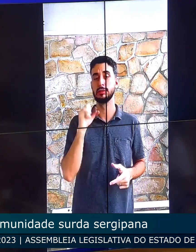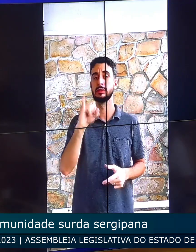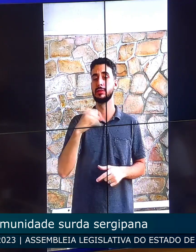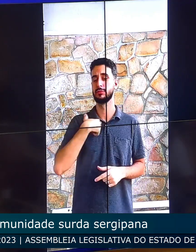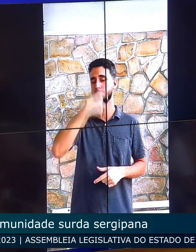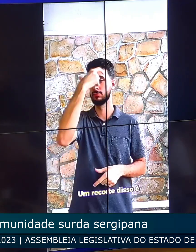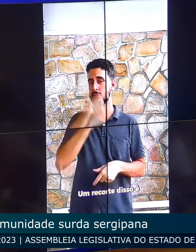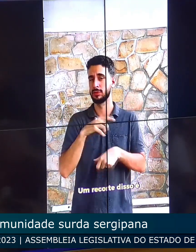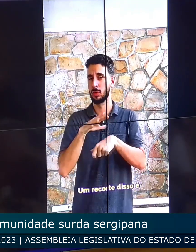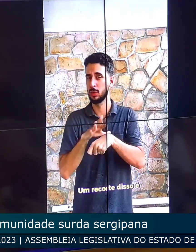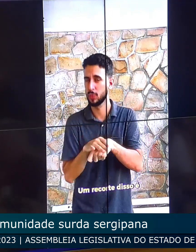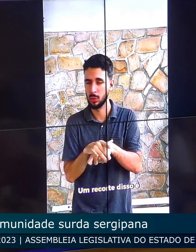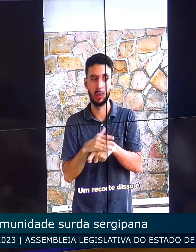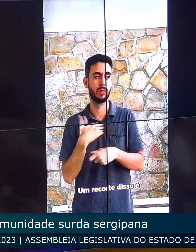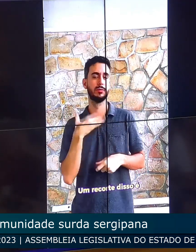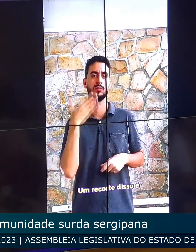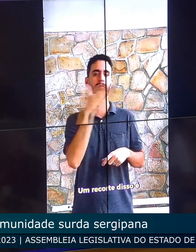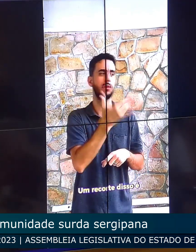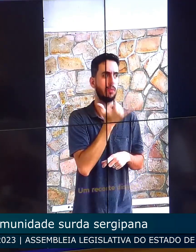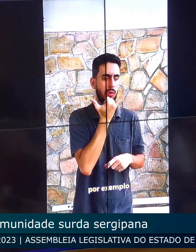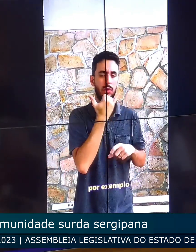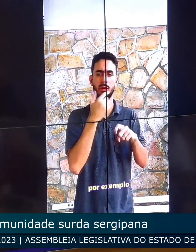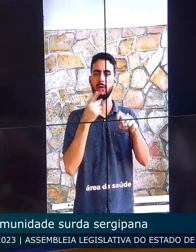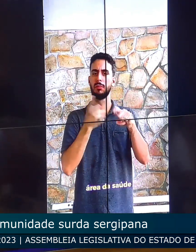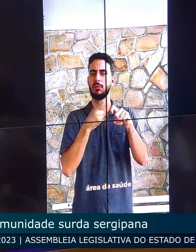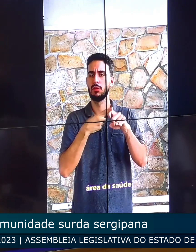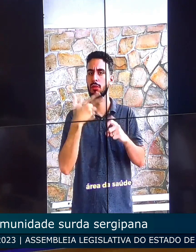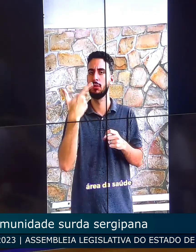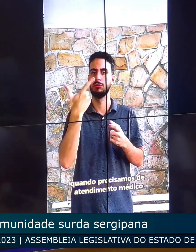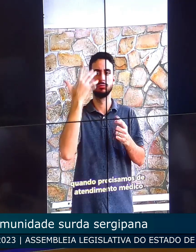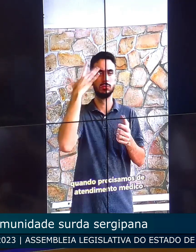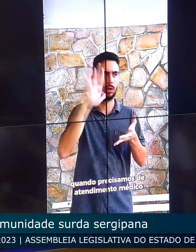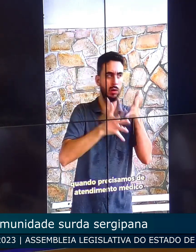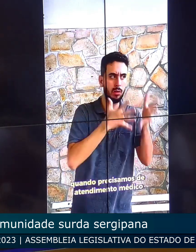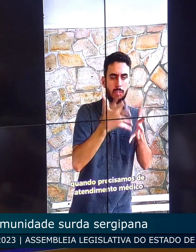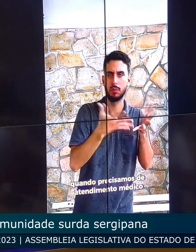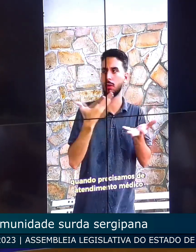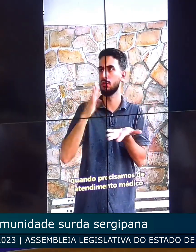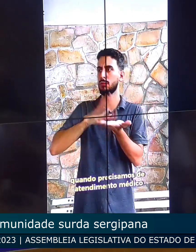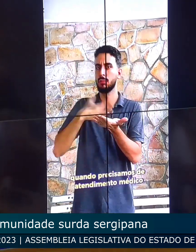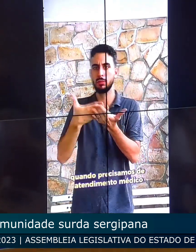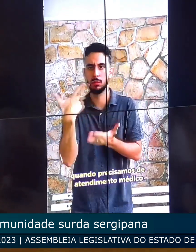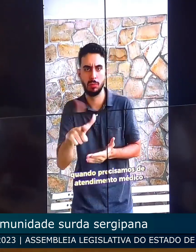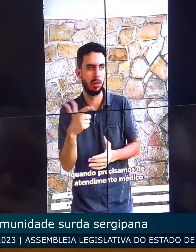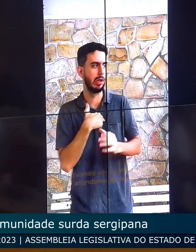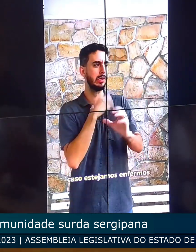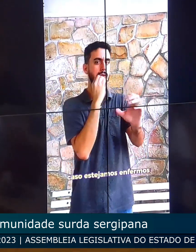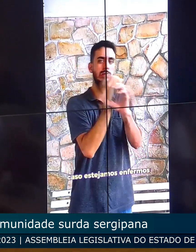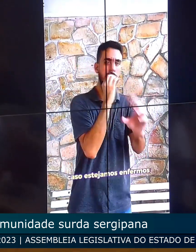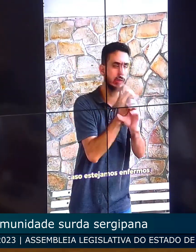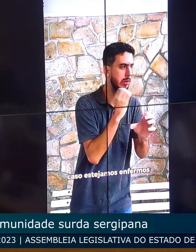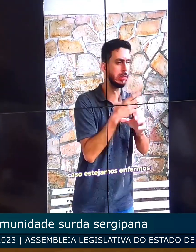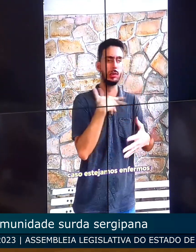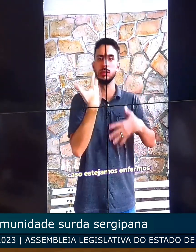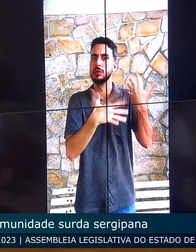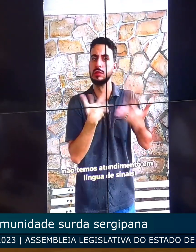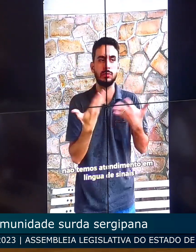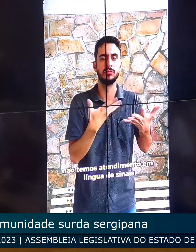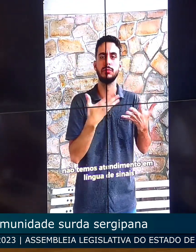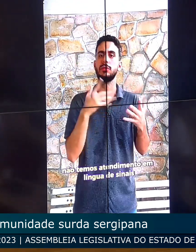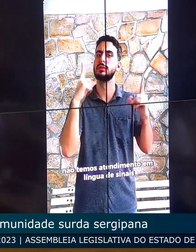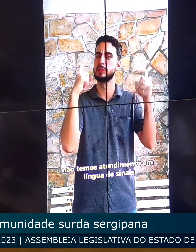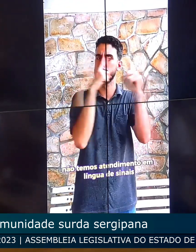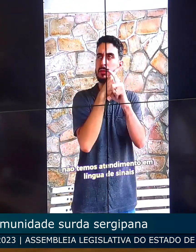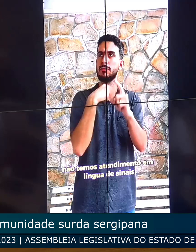sociais. Um recorte disso é, por exemplo, a área da saúde. Quando precisamos de atendimento médico, caso estejamos enfermos,